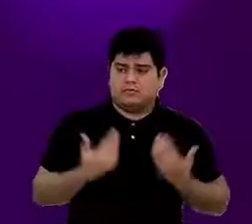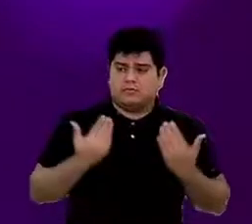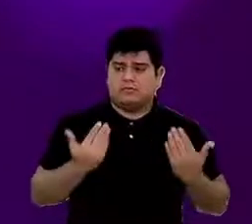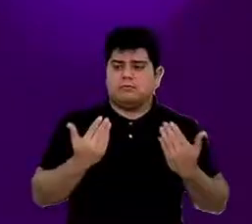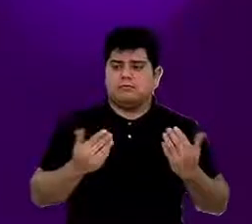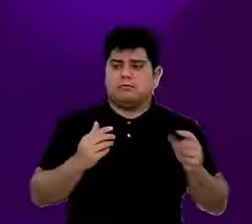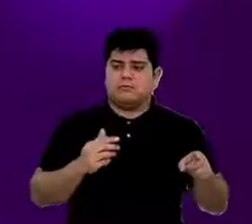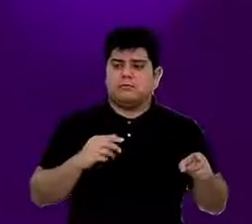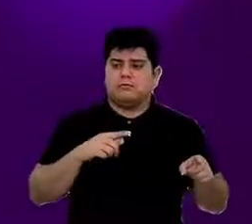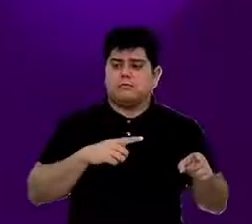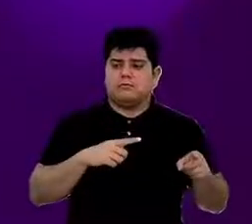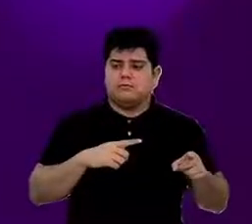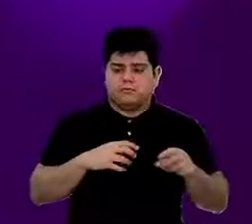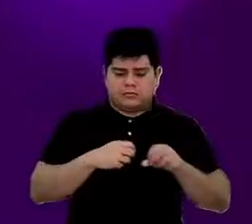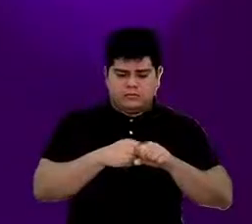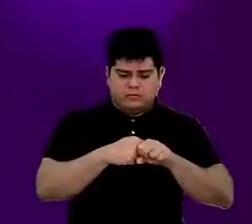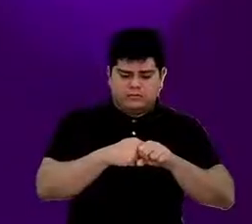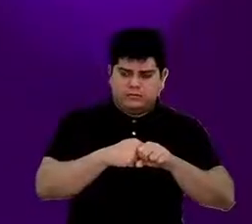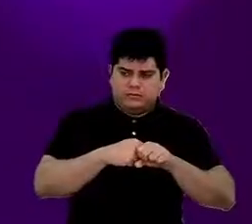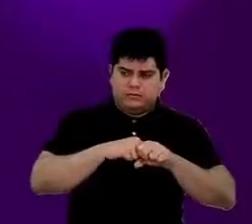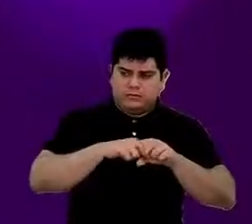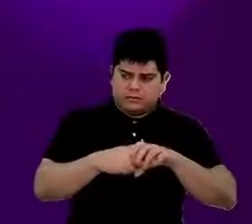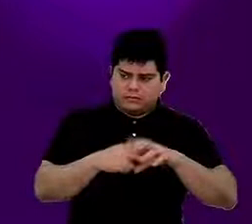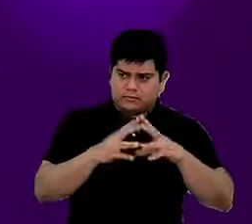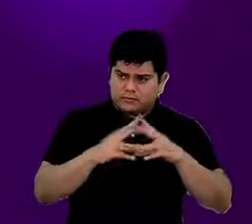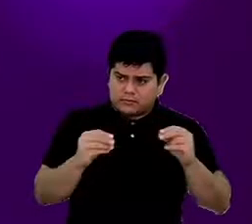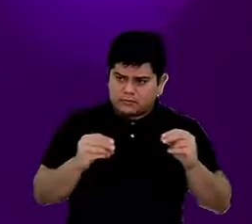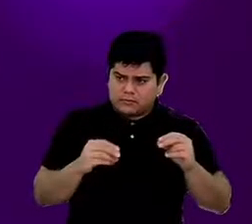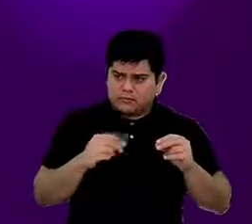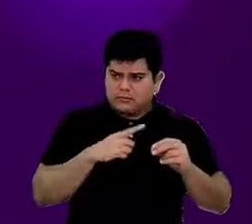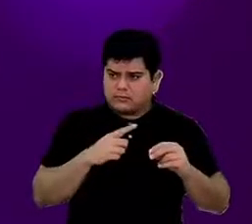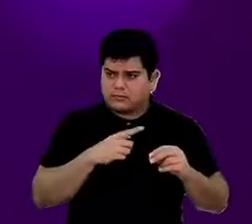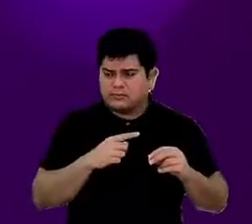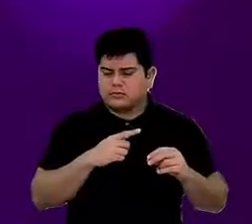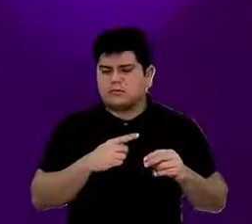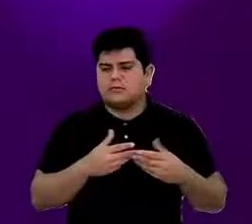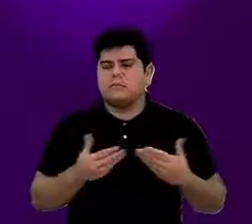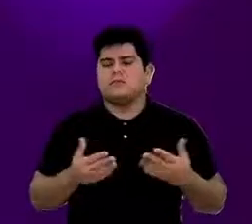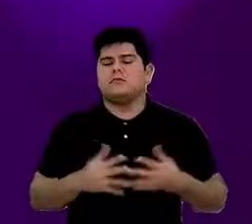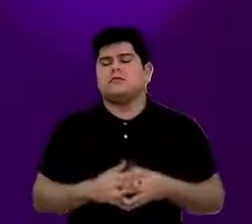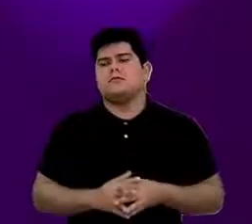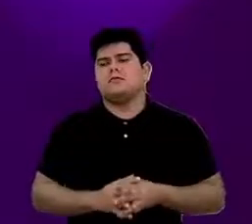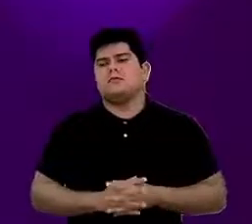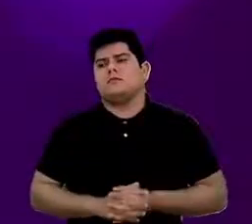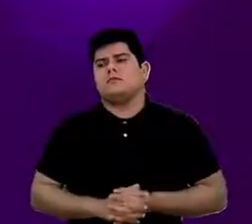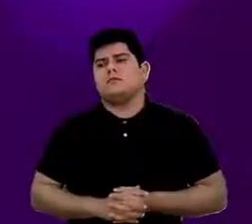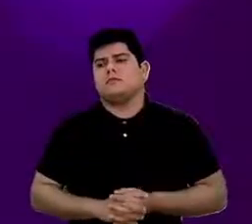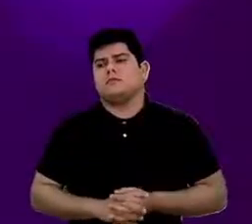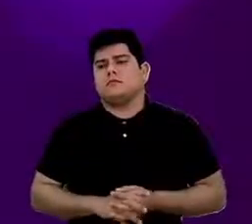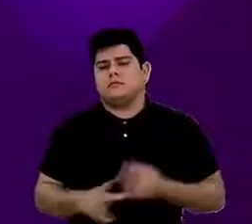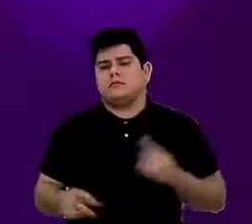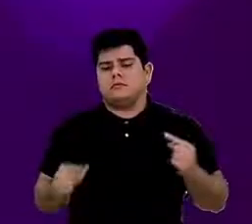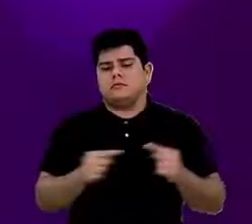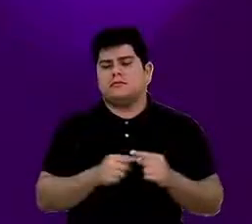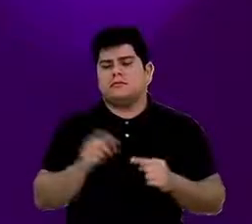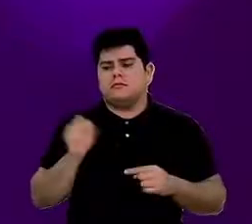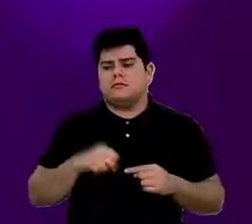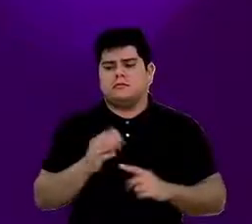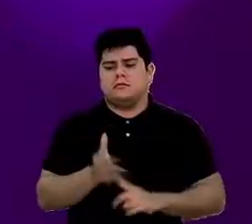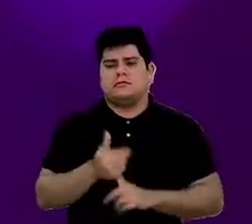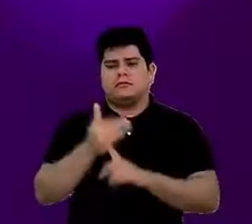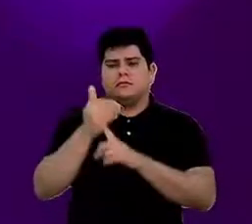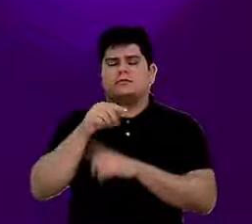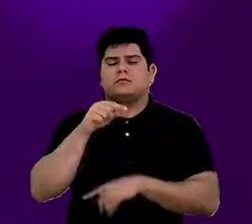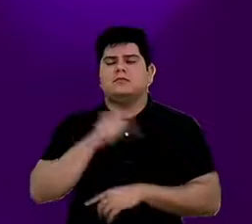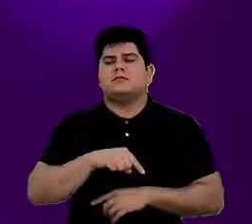se aquela obstrução ela realmente tem algum componente de redução de fluxo coronário. Então, nós aplicamos essa tecnologia